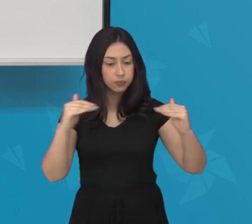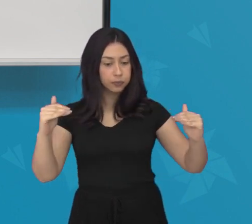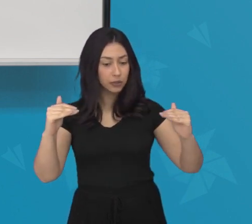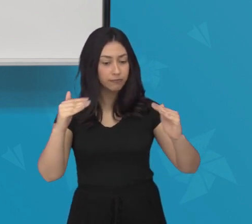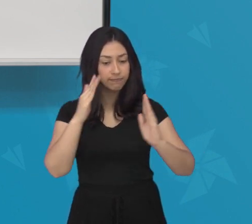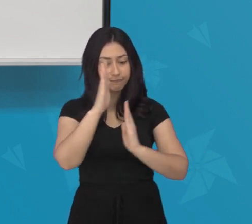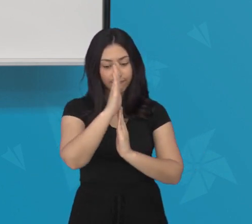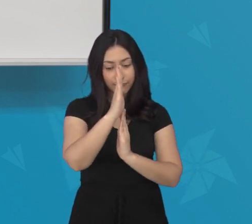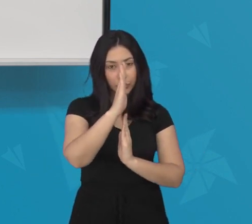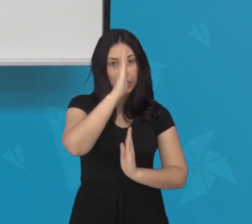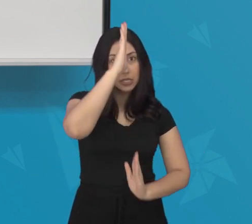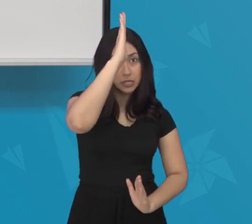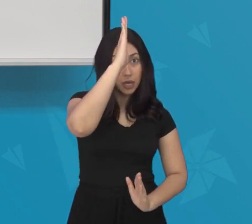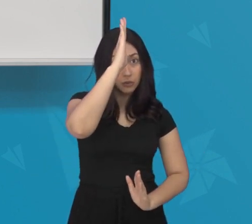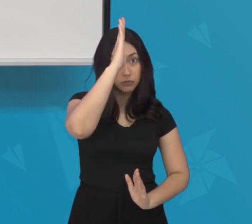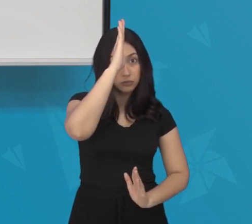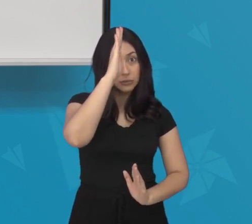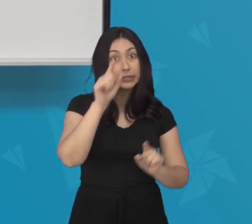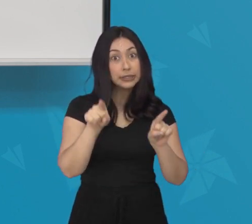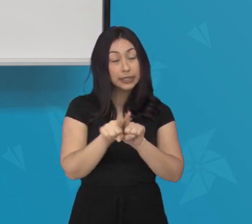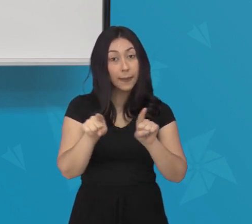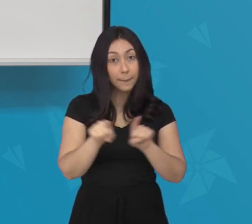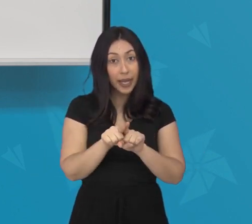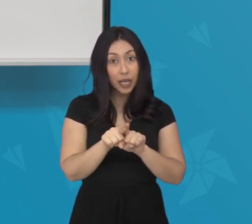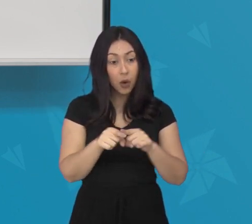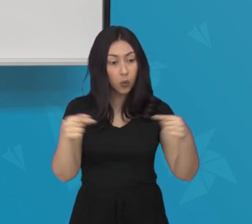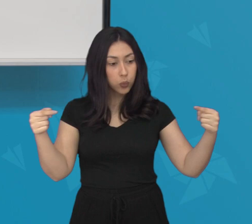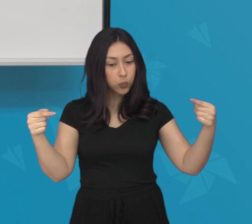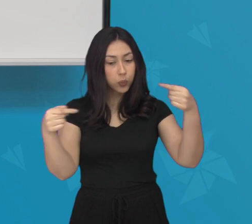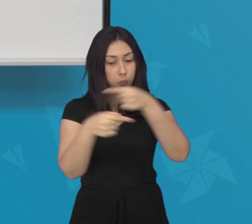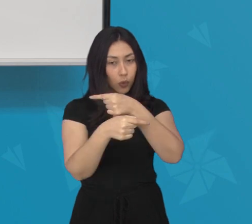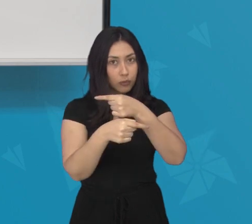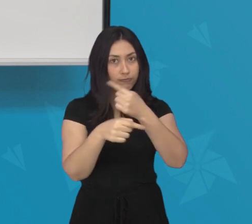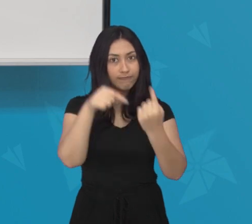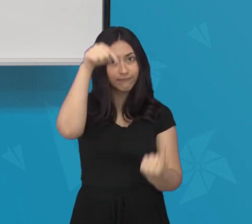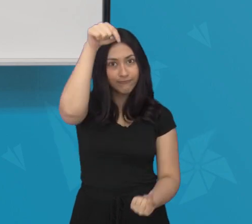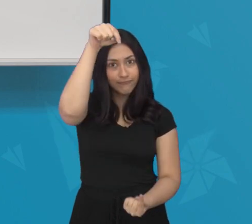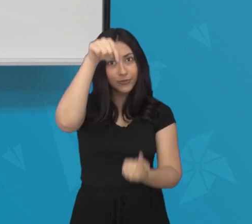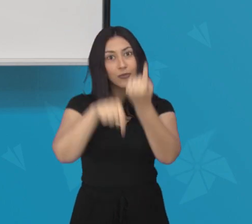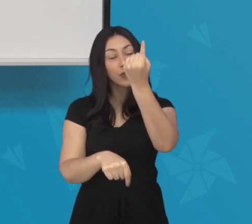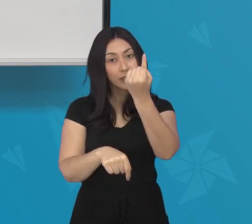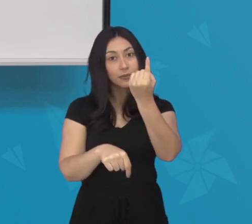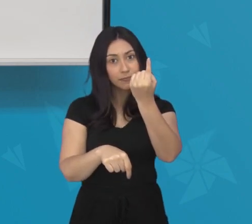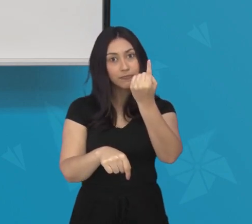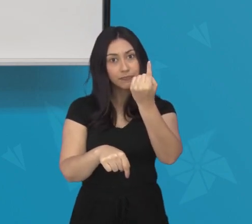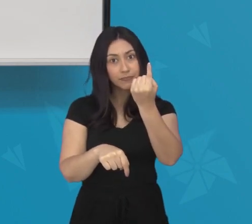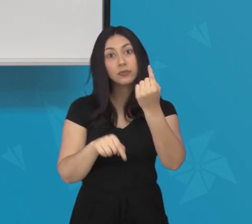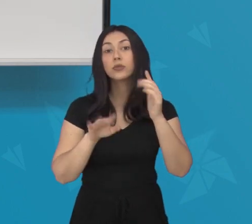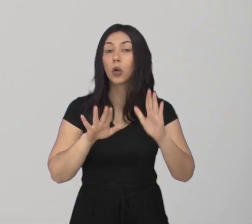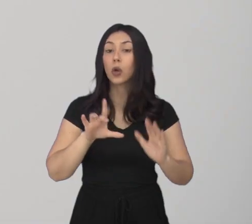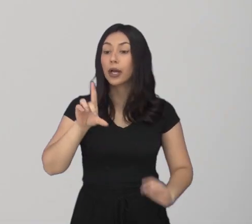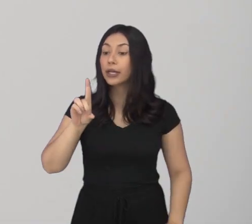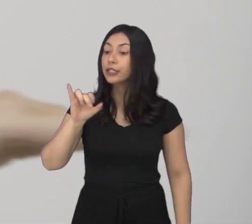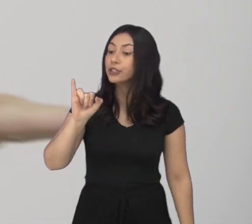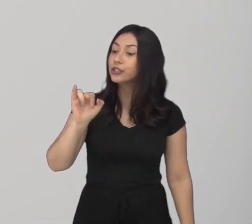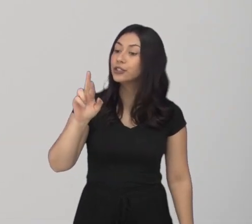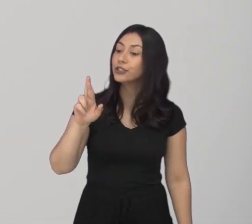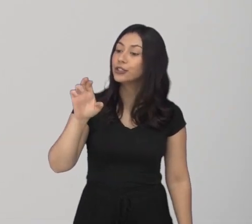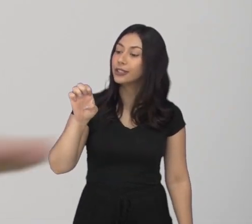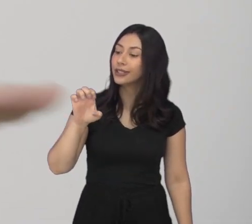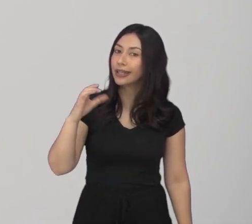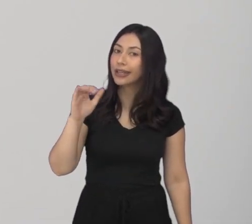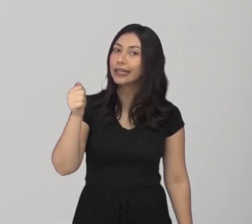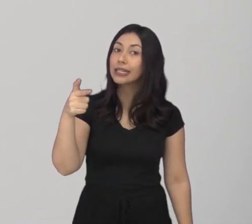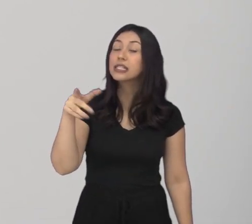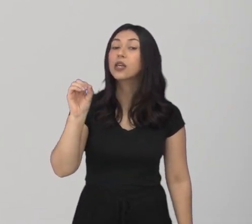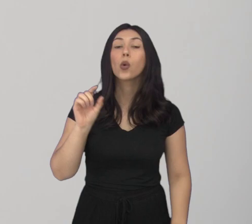aí a dica. Direção é o da reta, sentido é o da seta. Direção é uma reta, quando